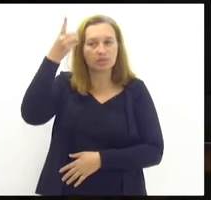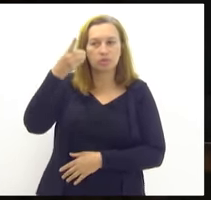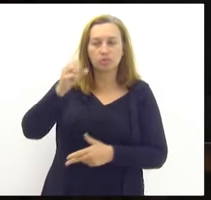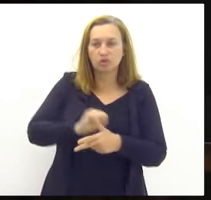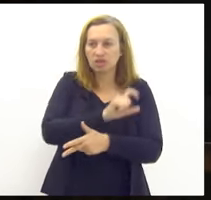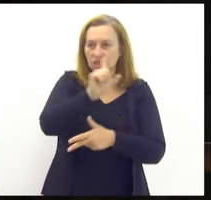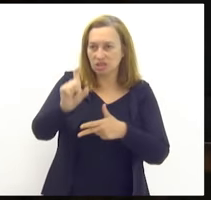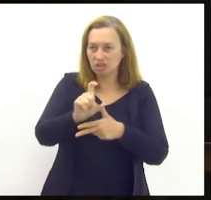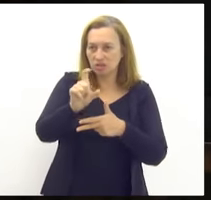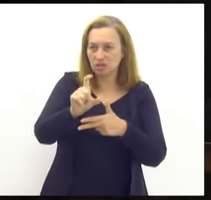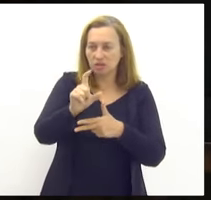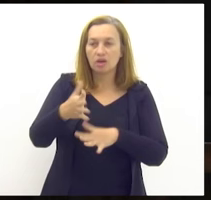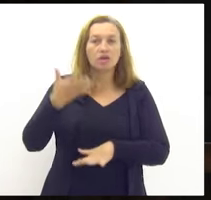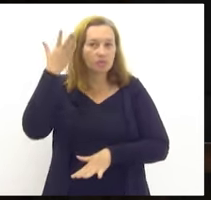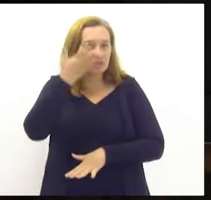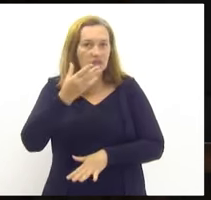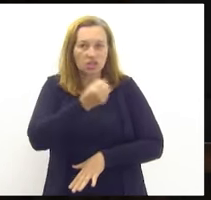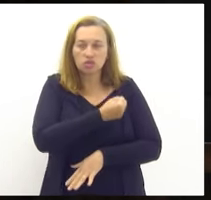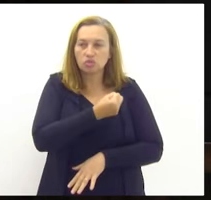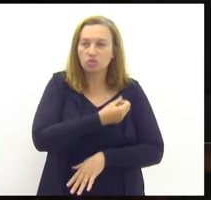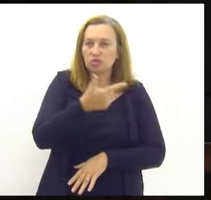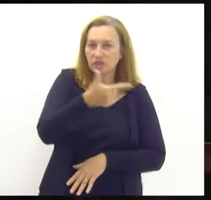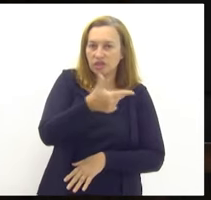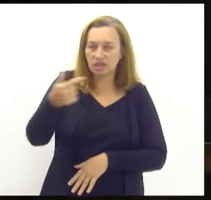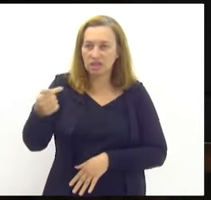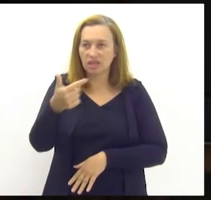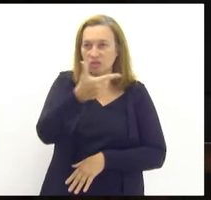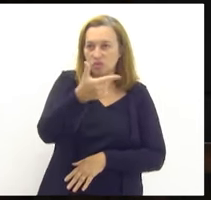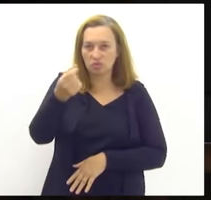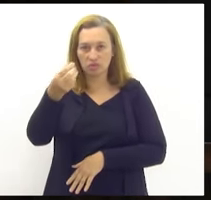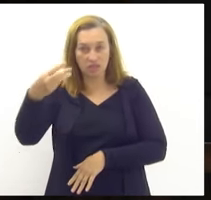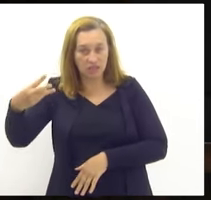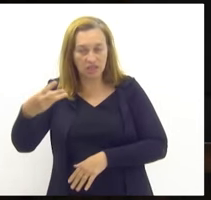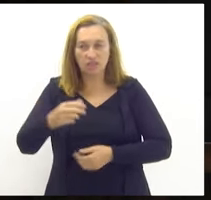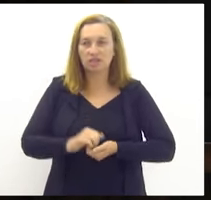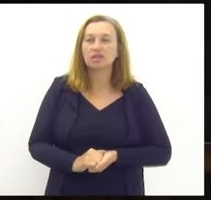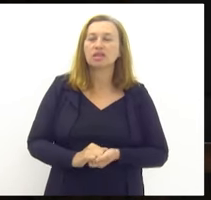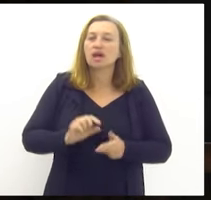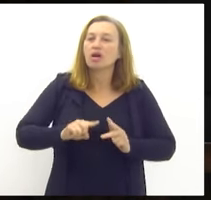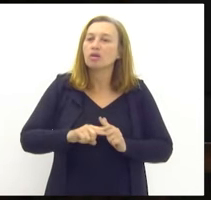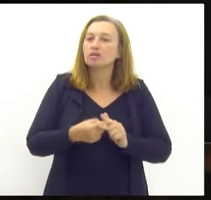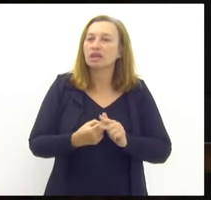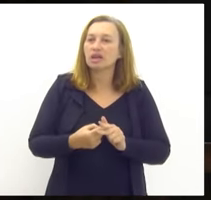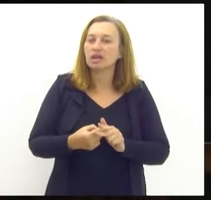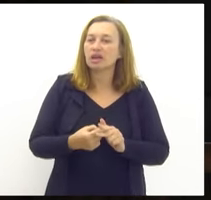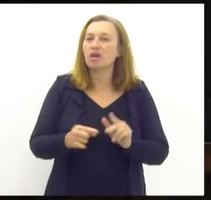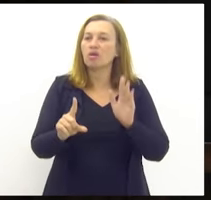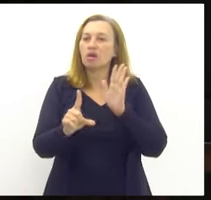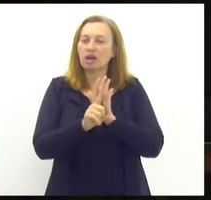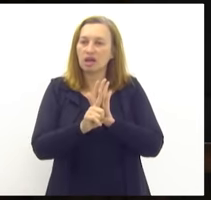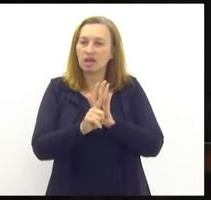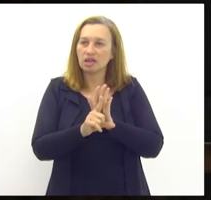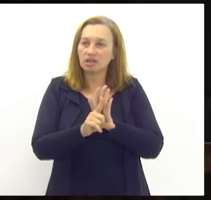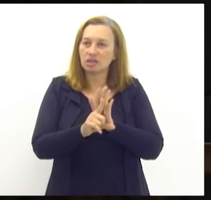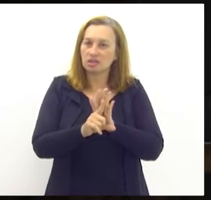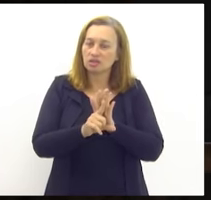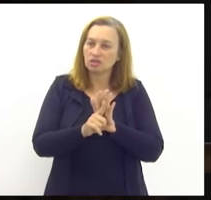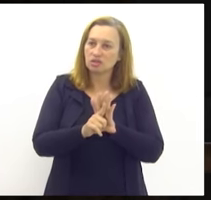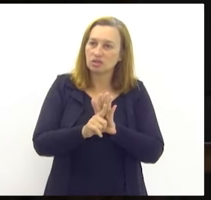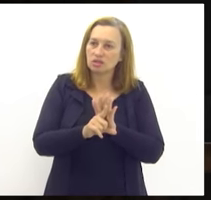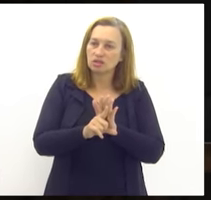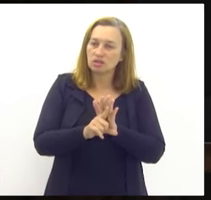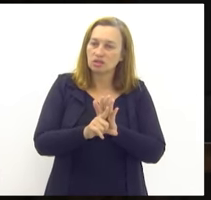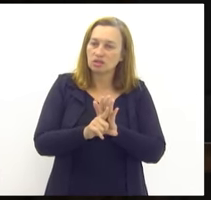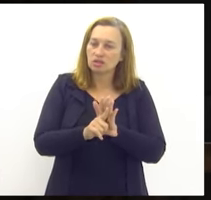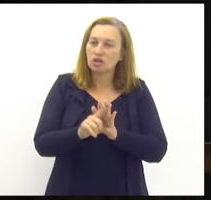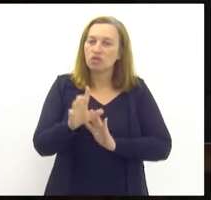Executivo mensagem número 27 de 2023 que altera as leis instituidoras de fundos